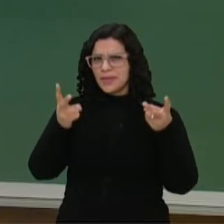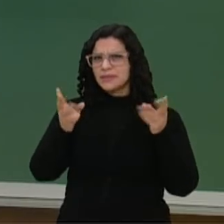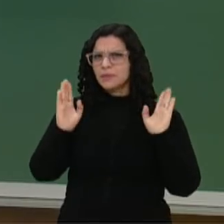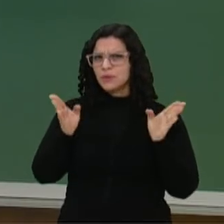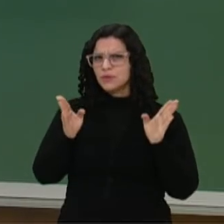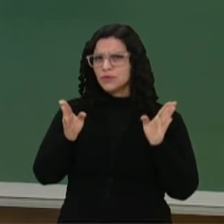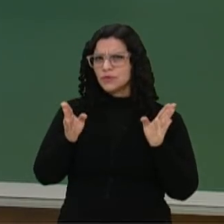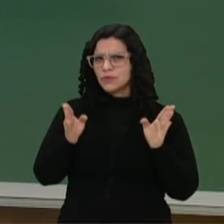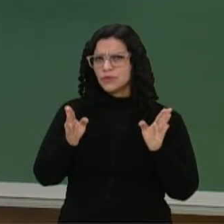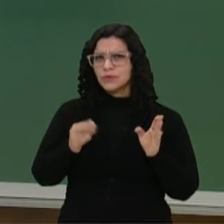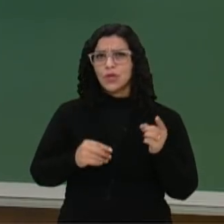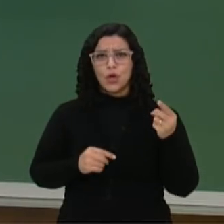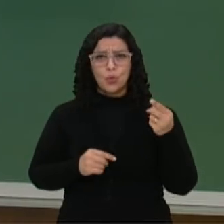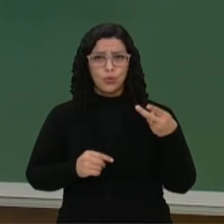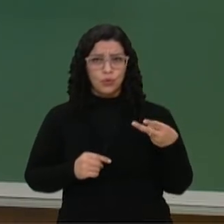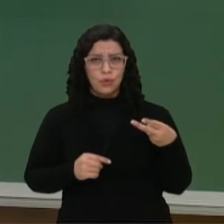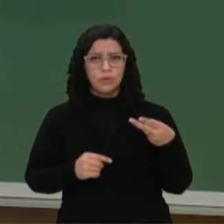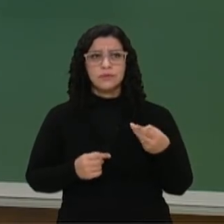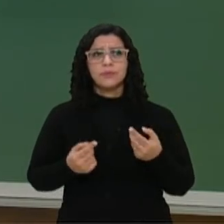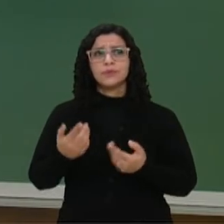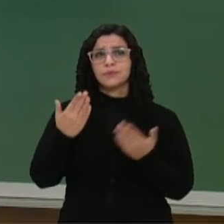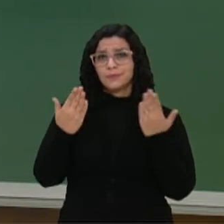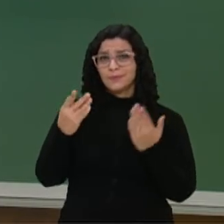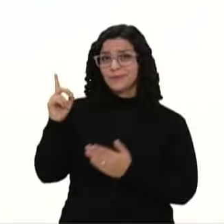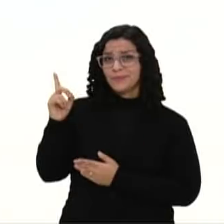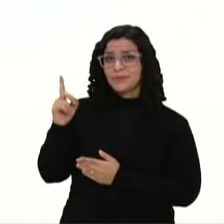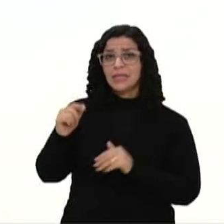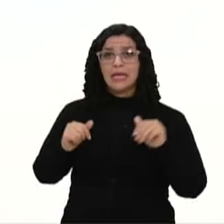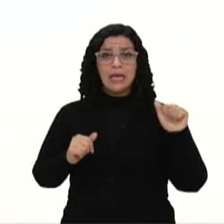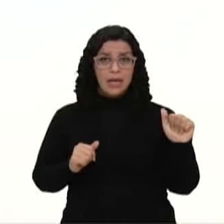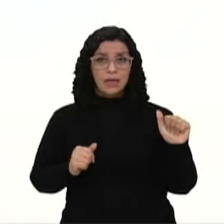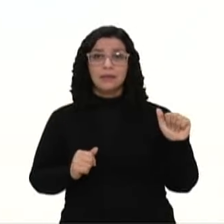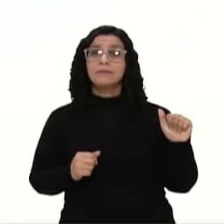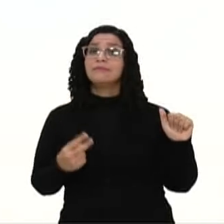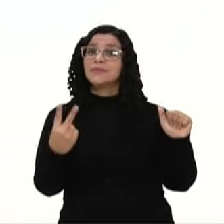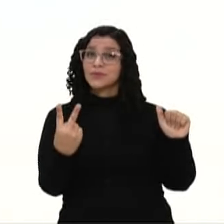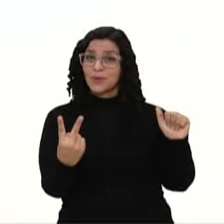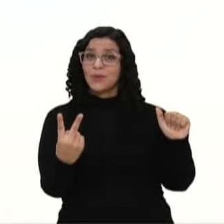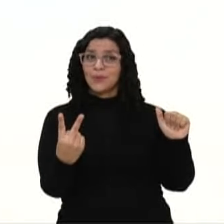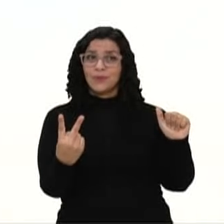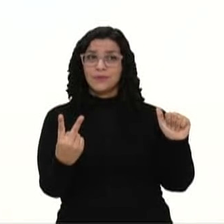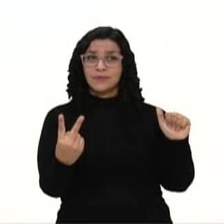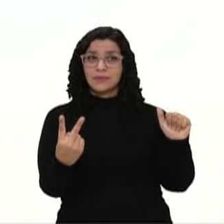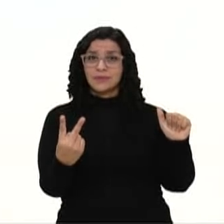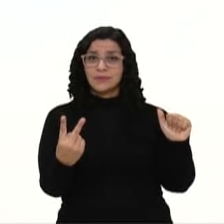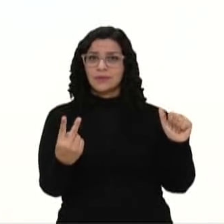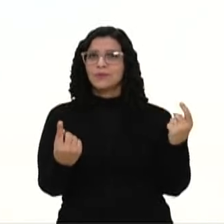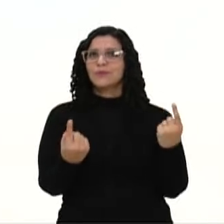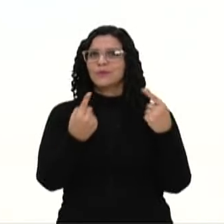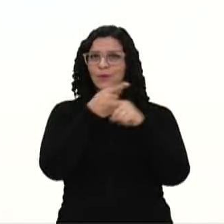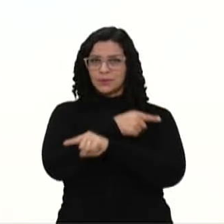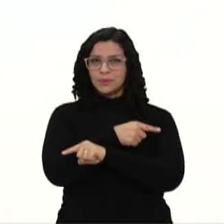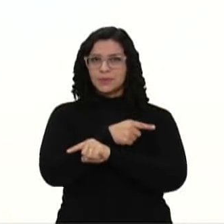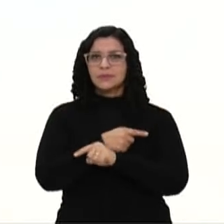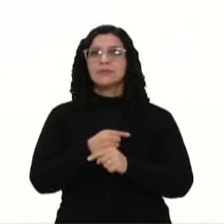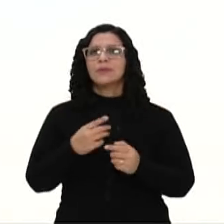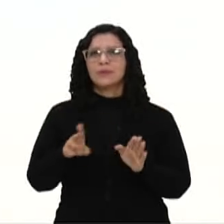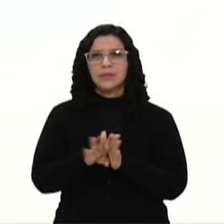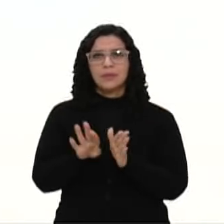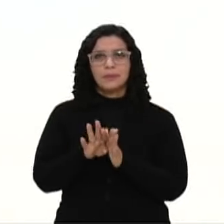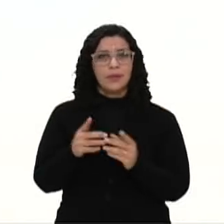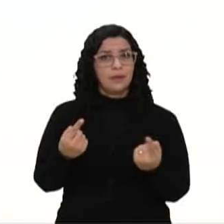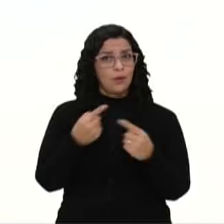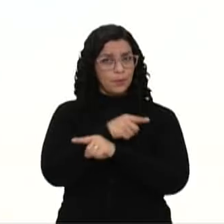Identificou os argumentos? Então vamos conferir. Na letra A, nós temos um argumento que é de contraposição, temos